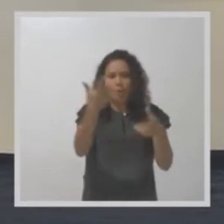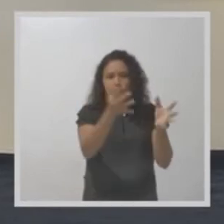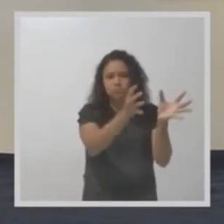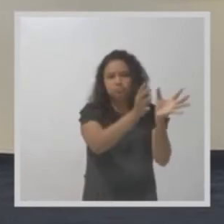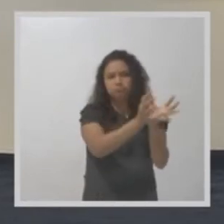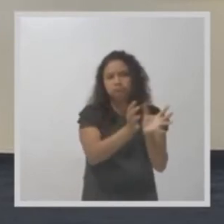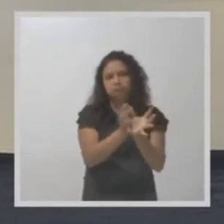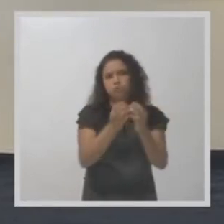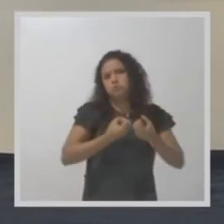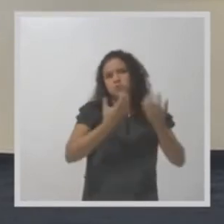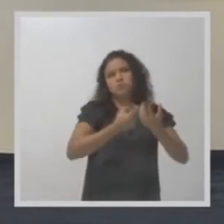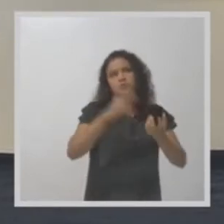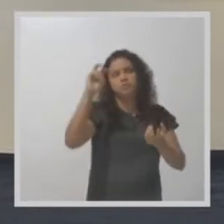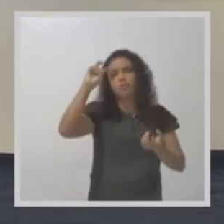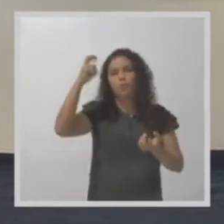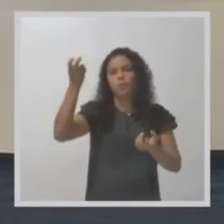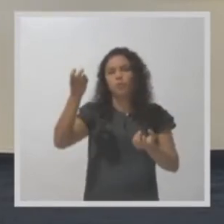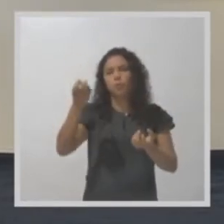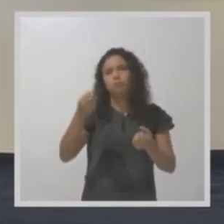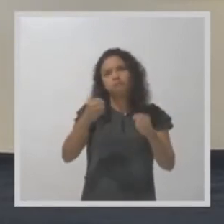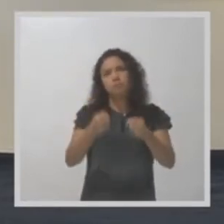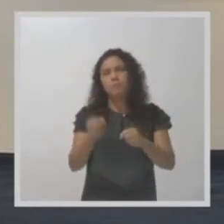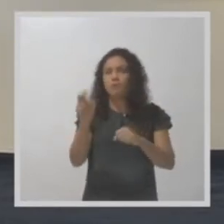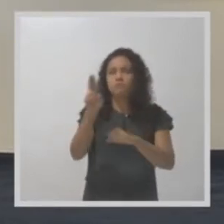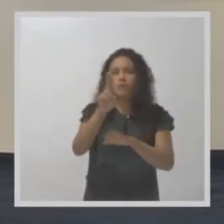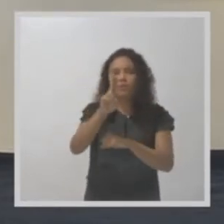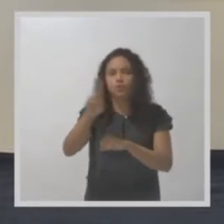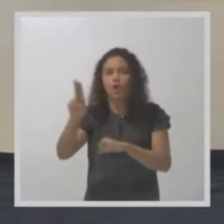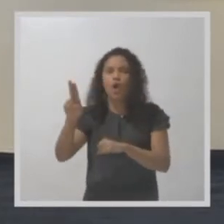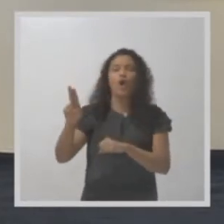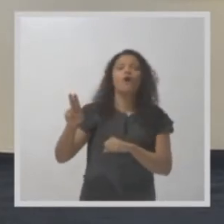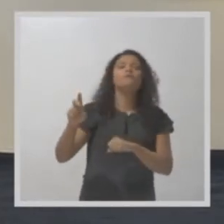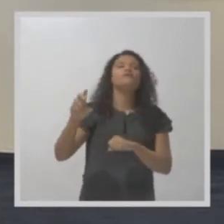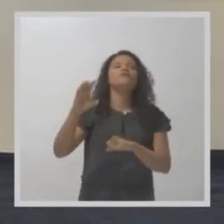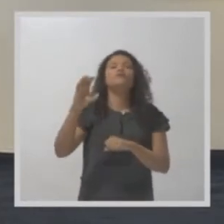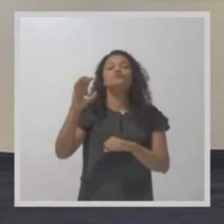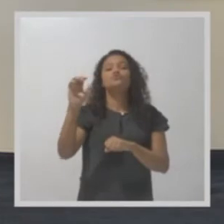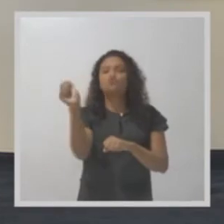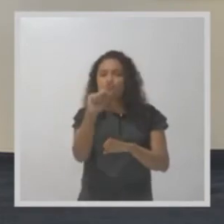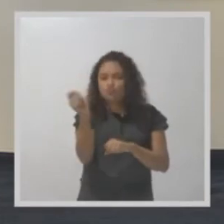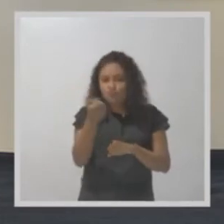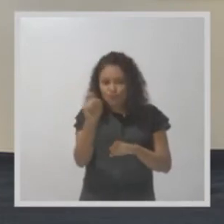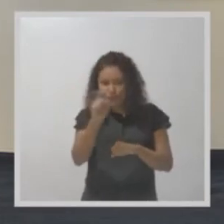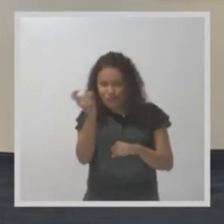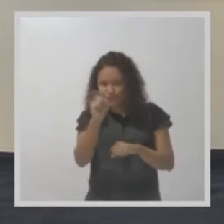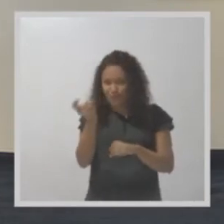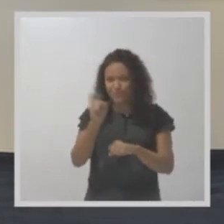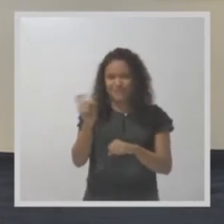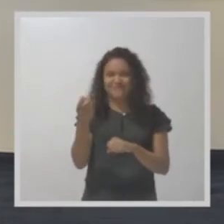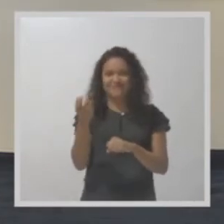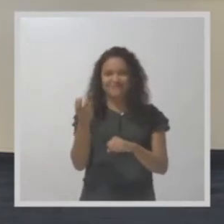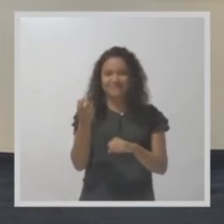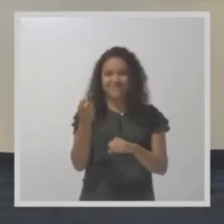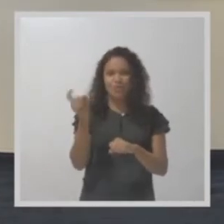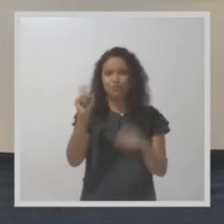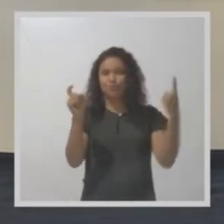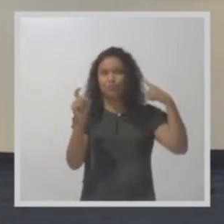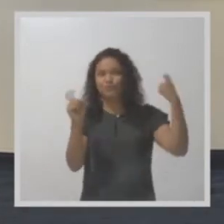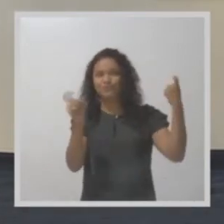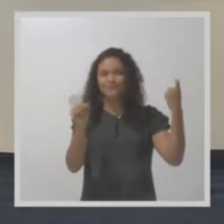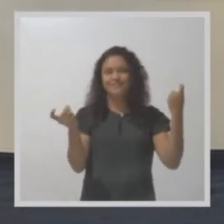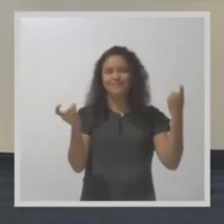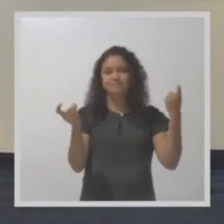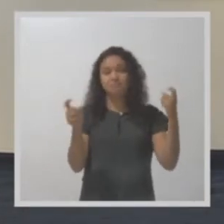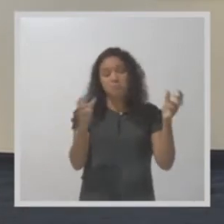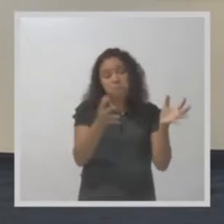cultura popular, pode ser chamado de chocalho, de cheque-cheque. Então, de acordo com o seu grupo,